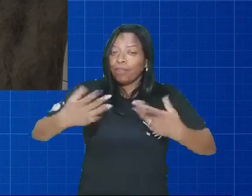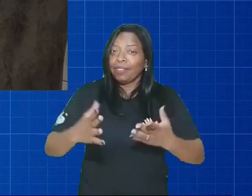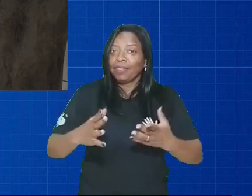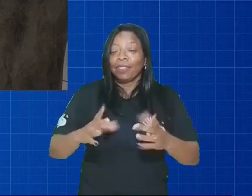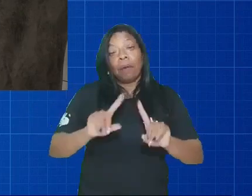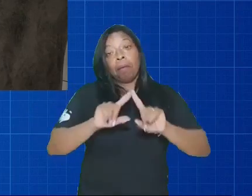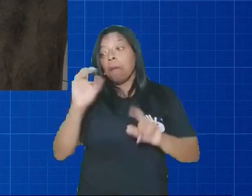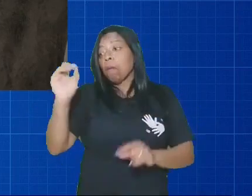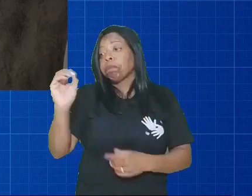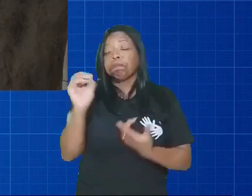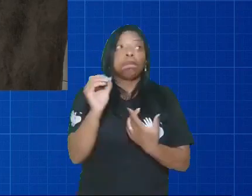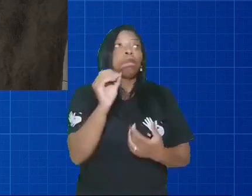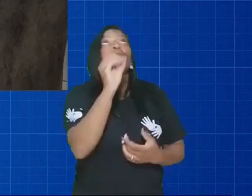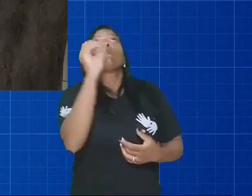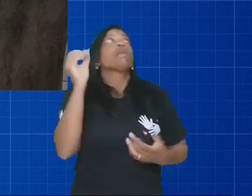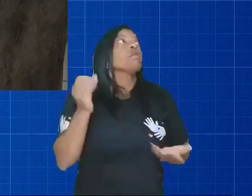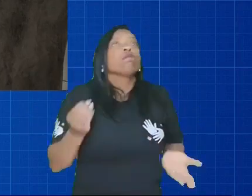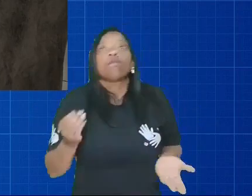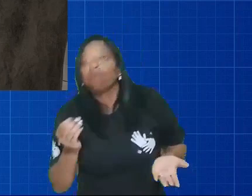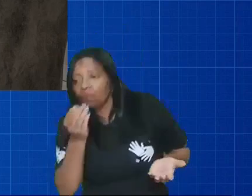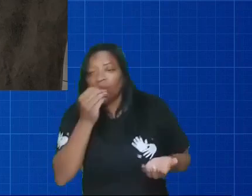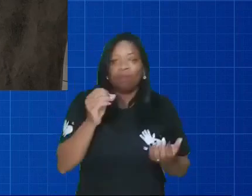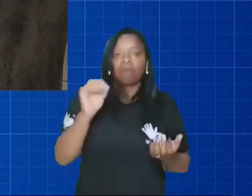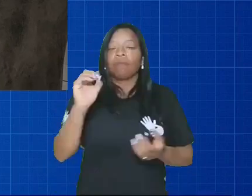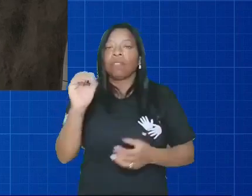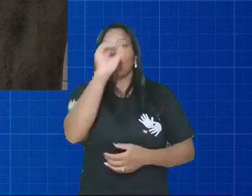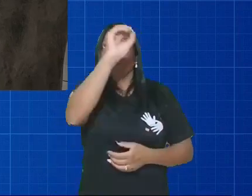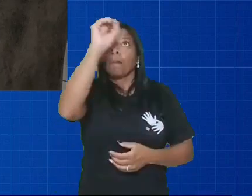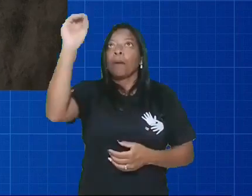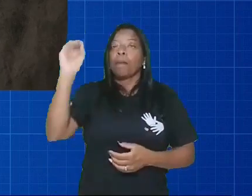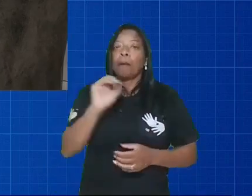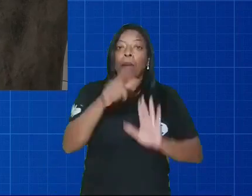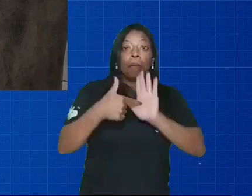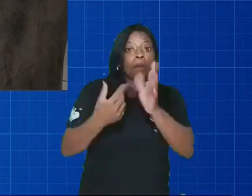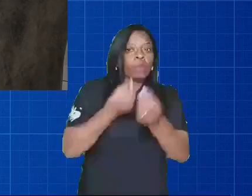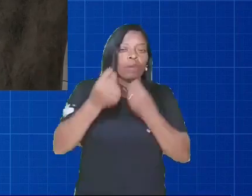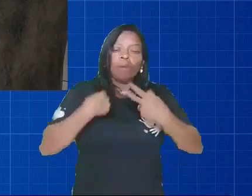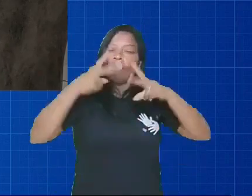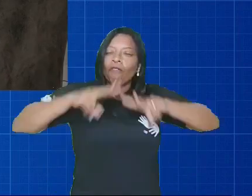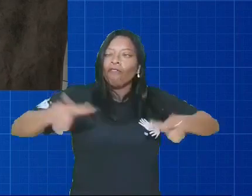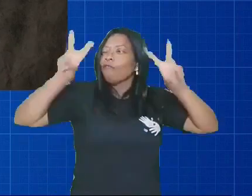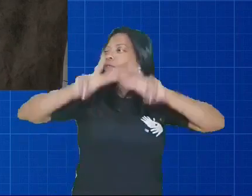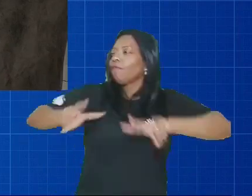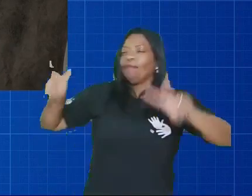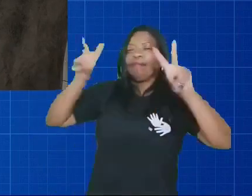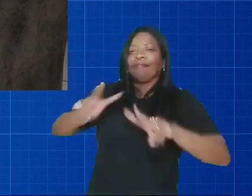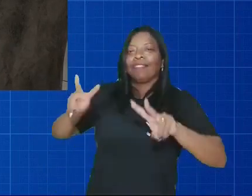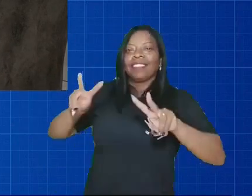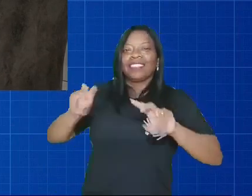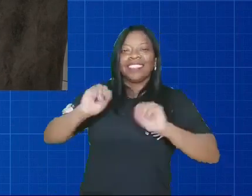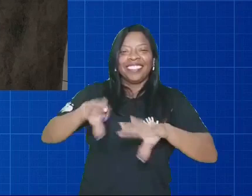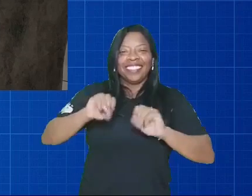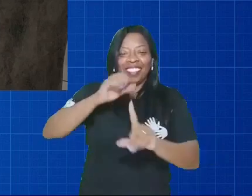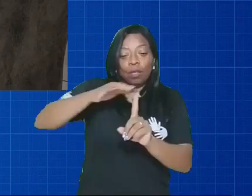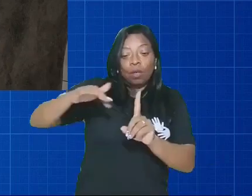só a bolinha, é bom, diz respeito ao modo como eu estou enxergando a educação ambiental, mas o ideal é que